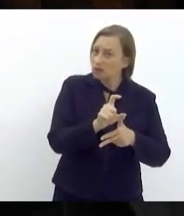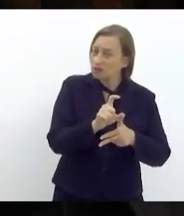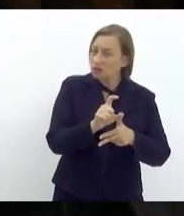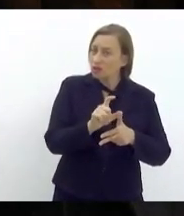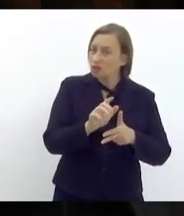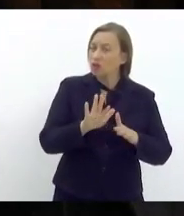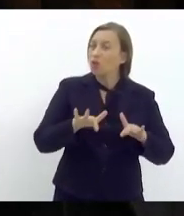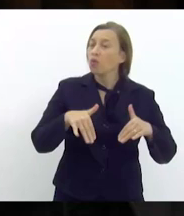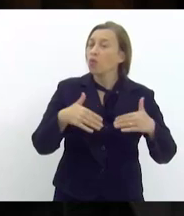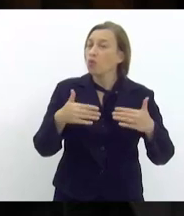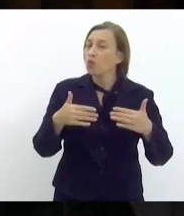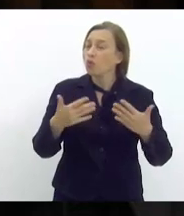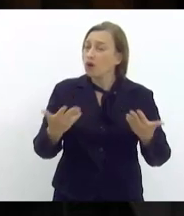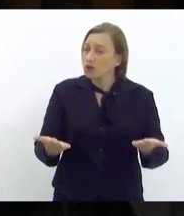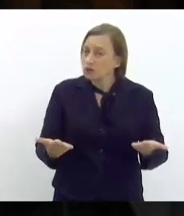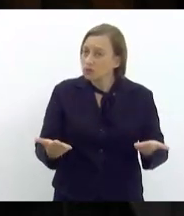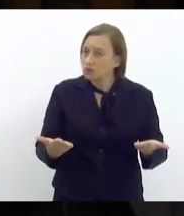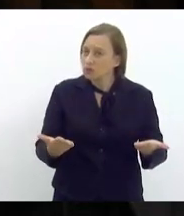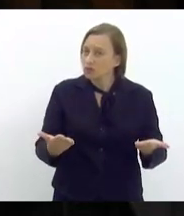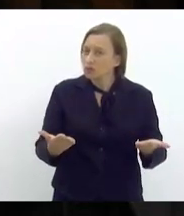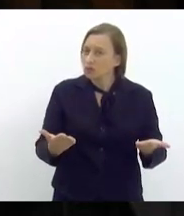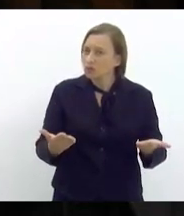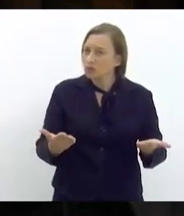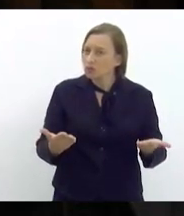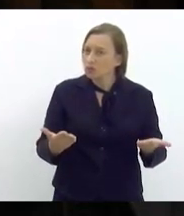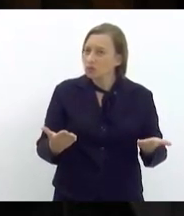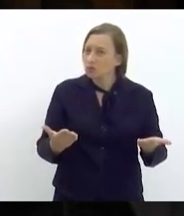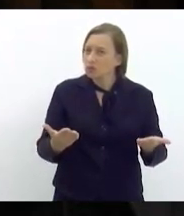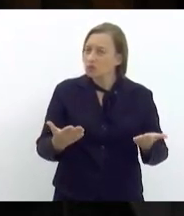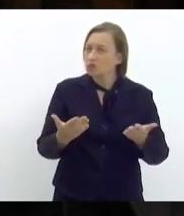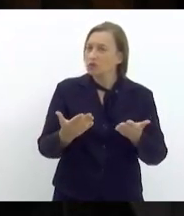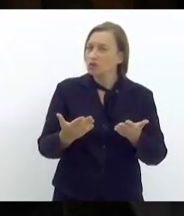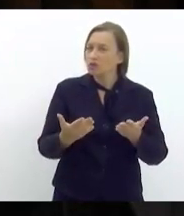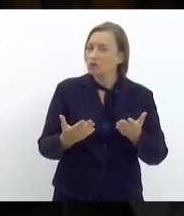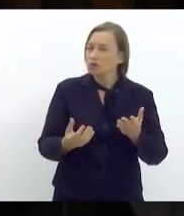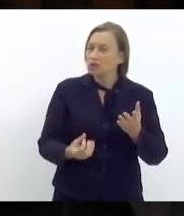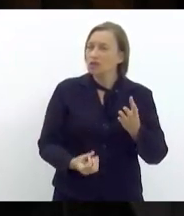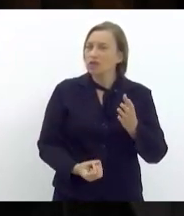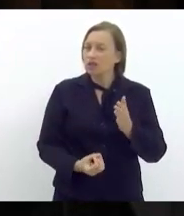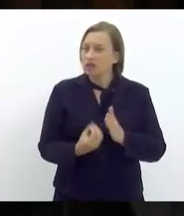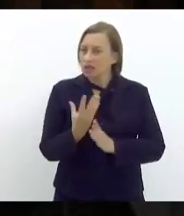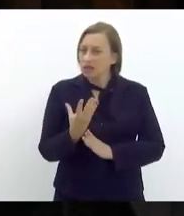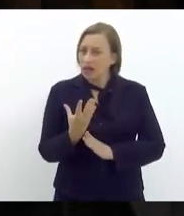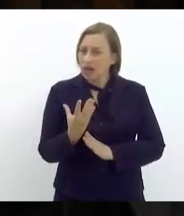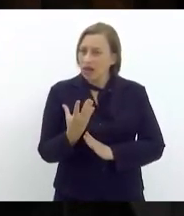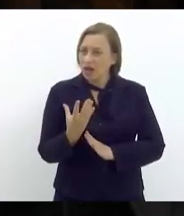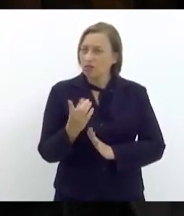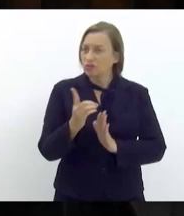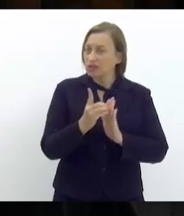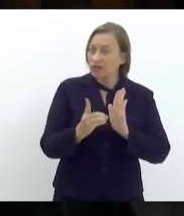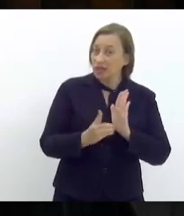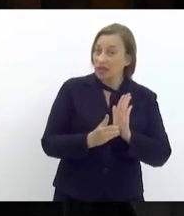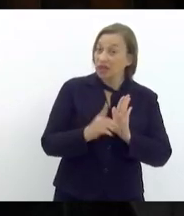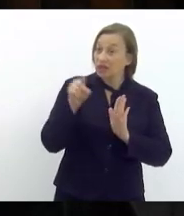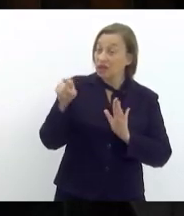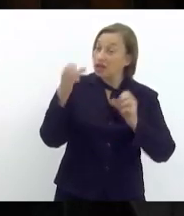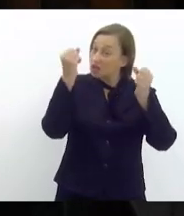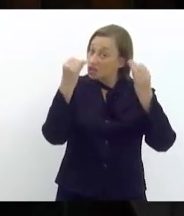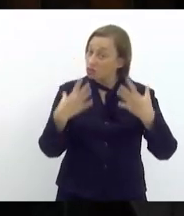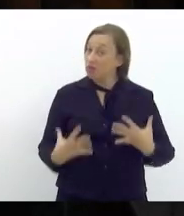contingenciasse ele justificasse o seu contingenciamento porque não basta